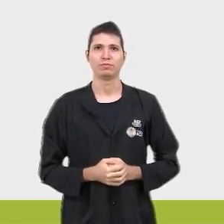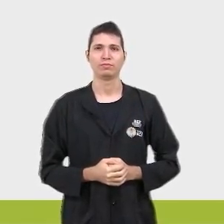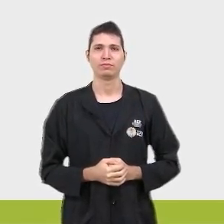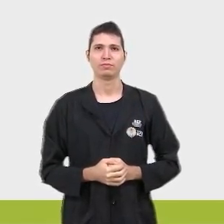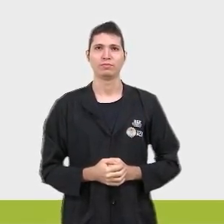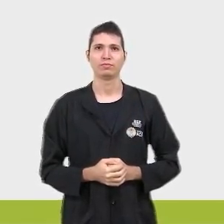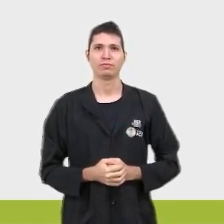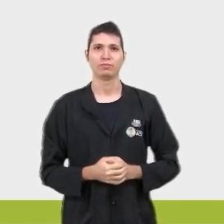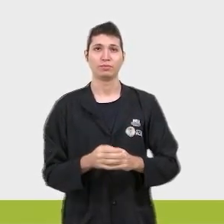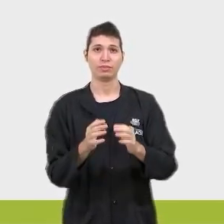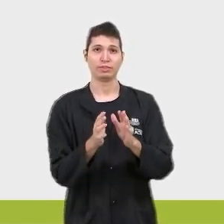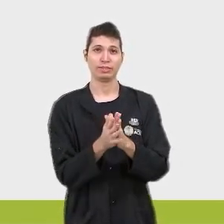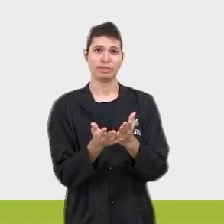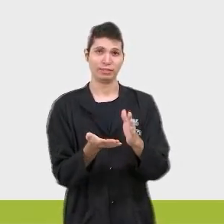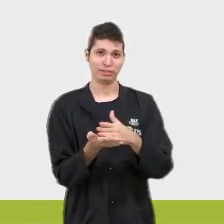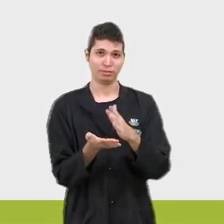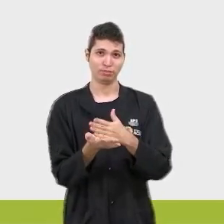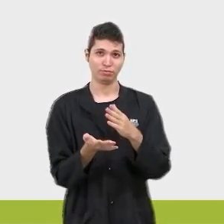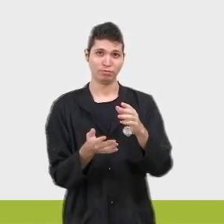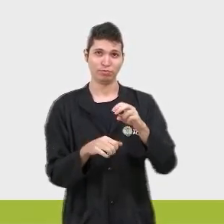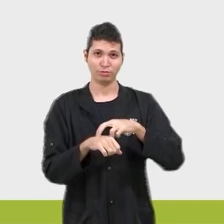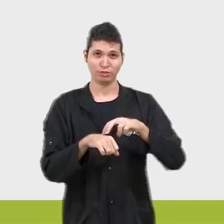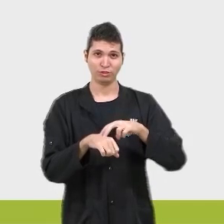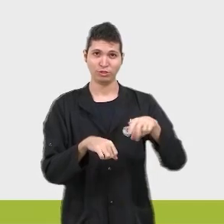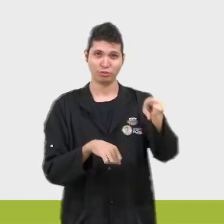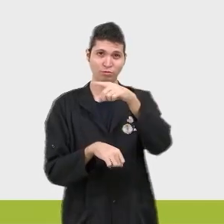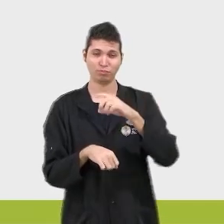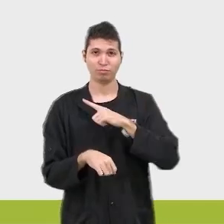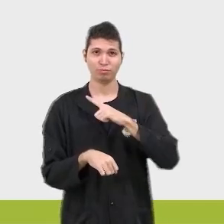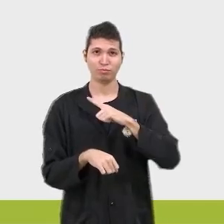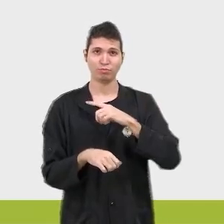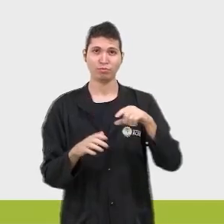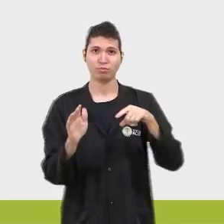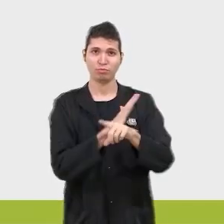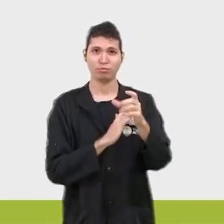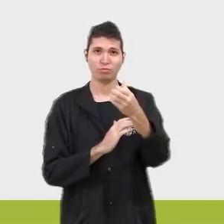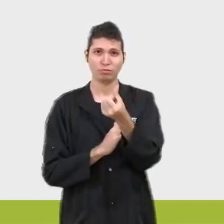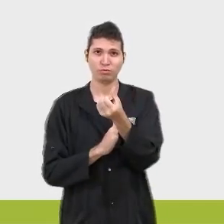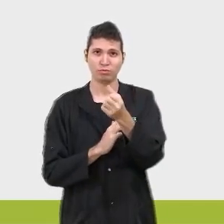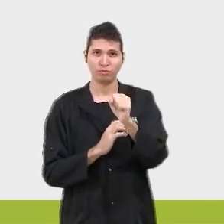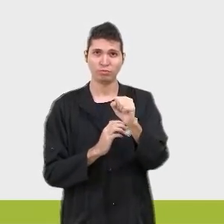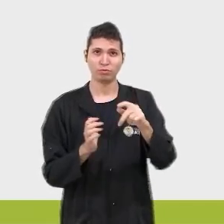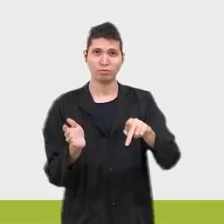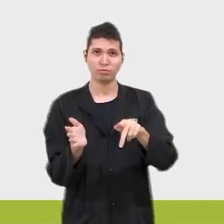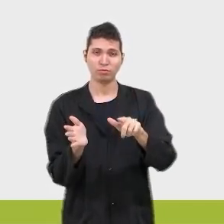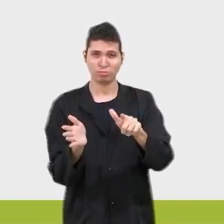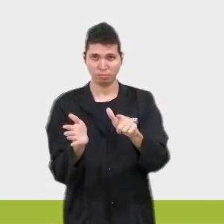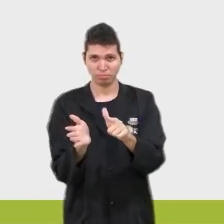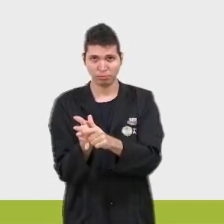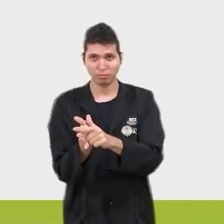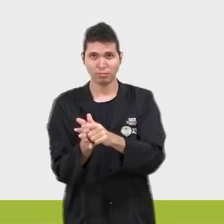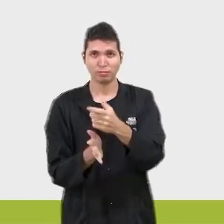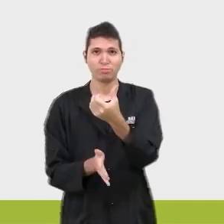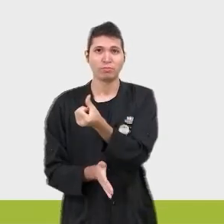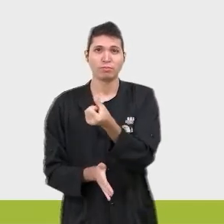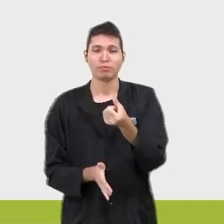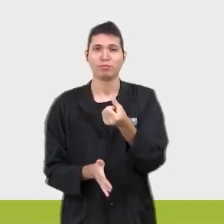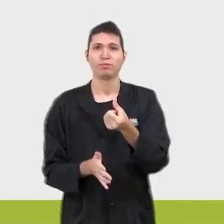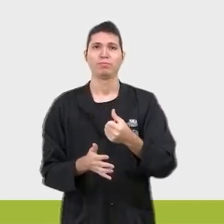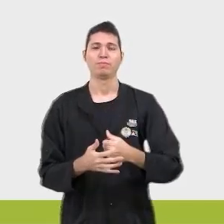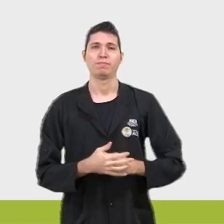2, aquele livro verde que vocês têm, questão 68, página 76. Eu vou só passar